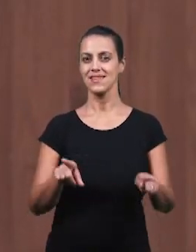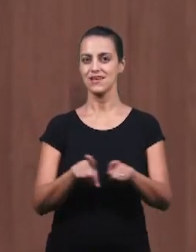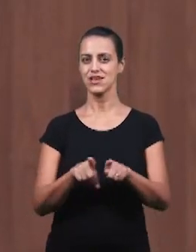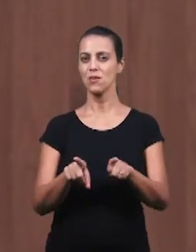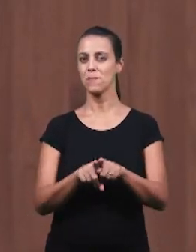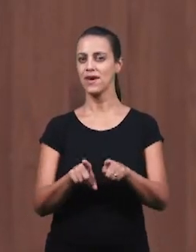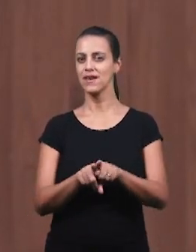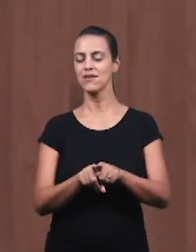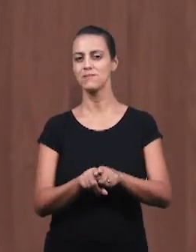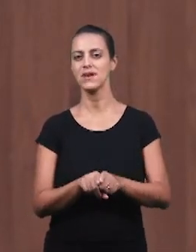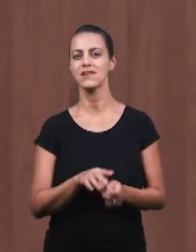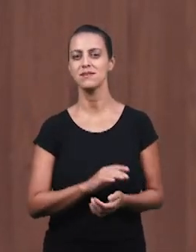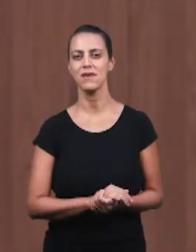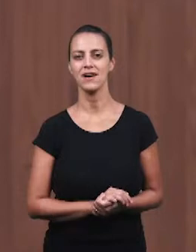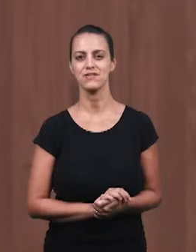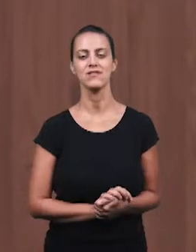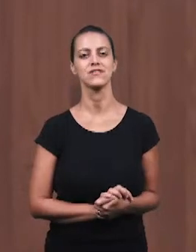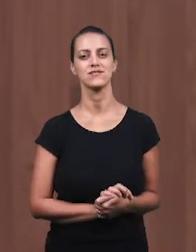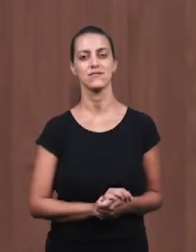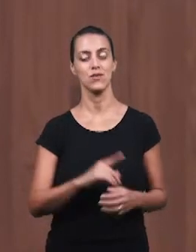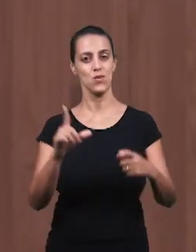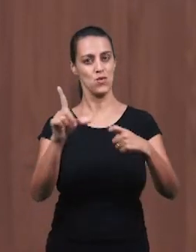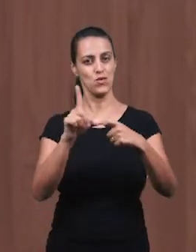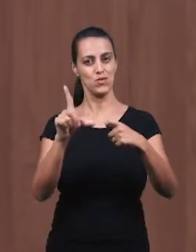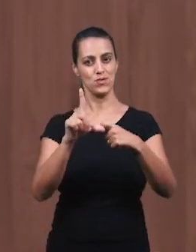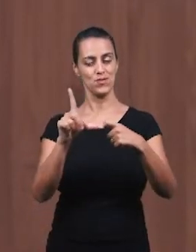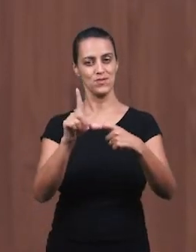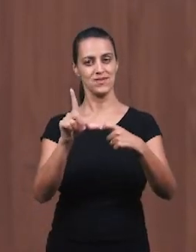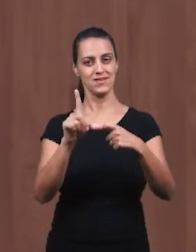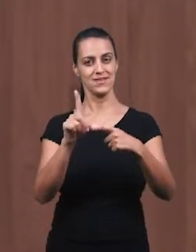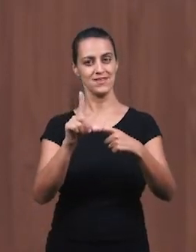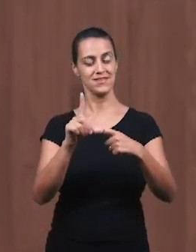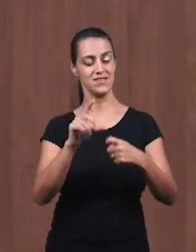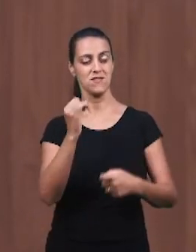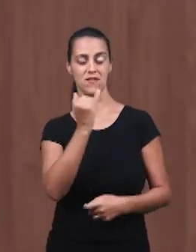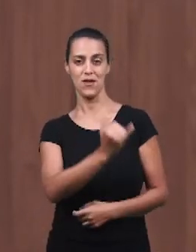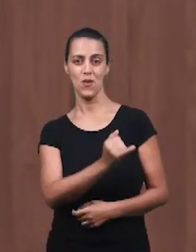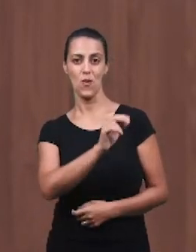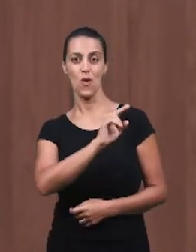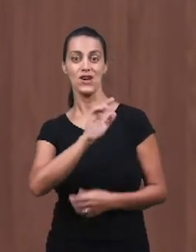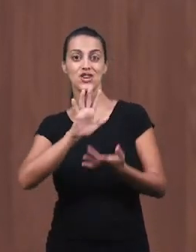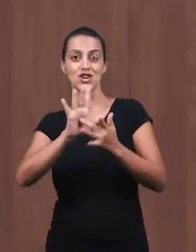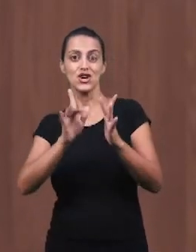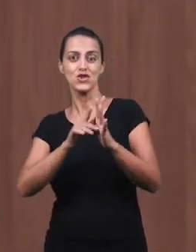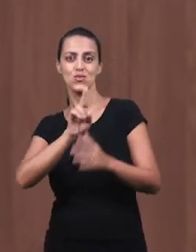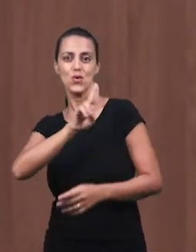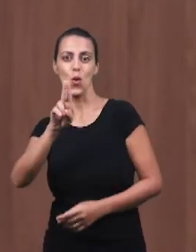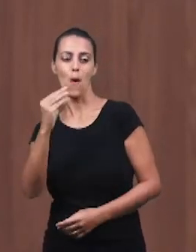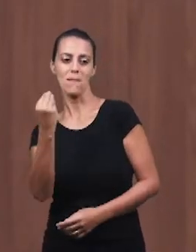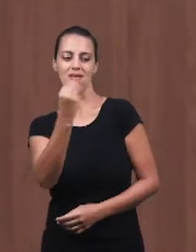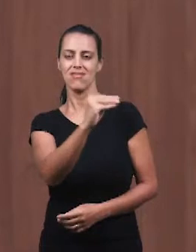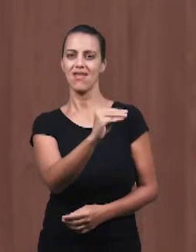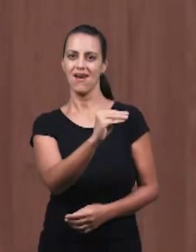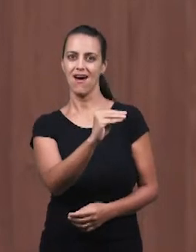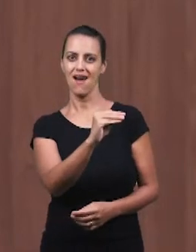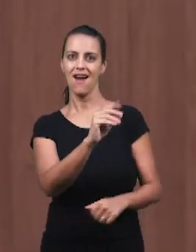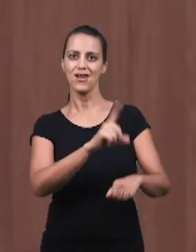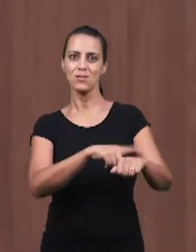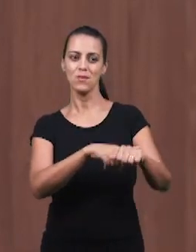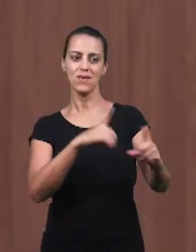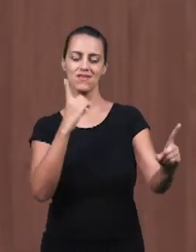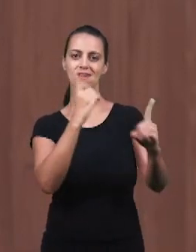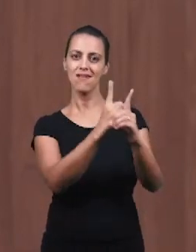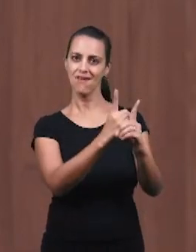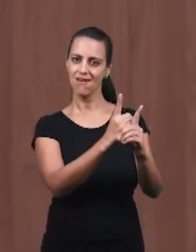do Lucas. O Lucas lá de Portugal, o Lucas disse que o nome foi dado por Jesus nesse encontro. Muito boa